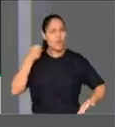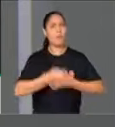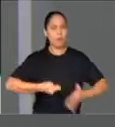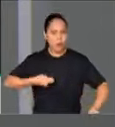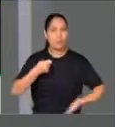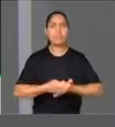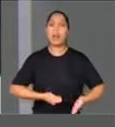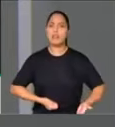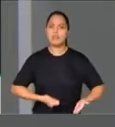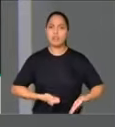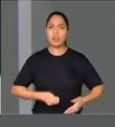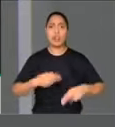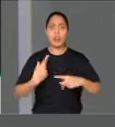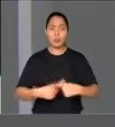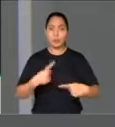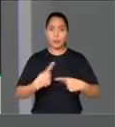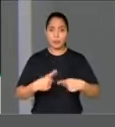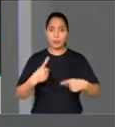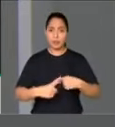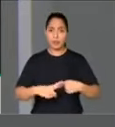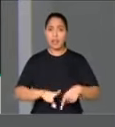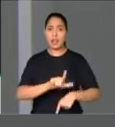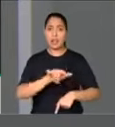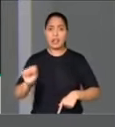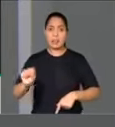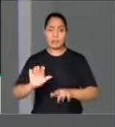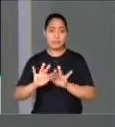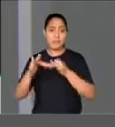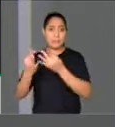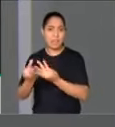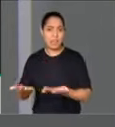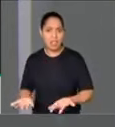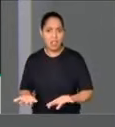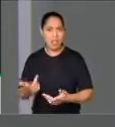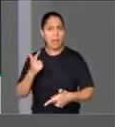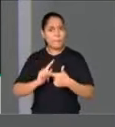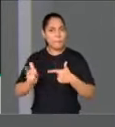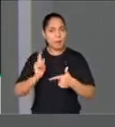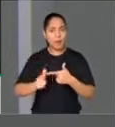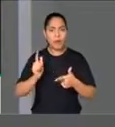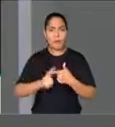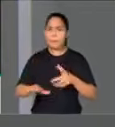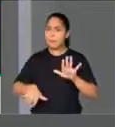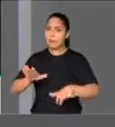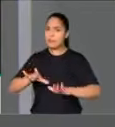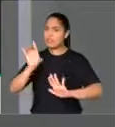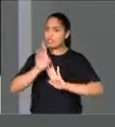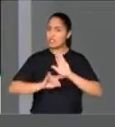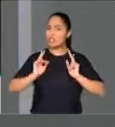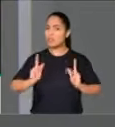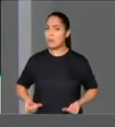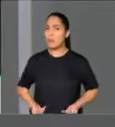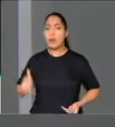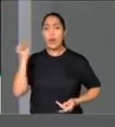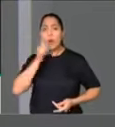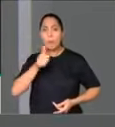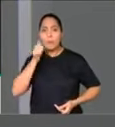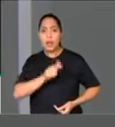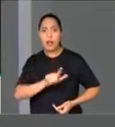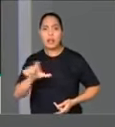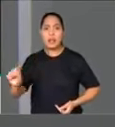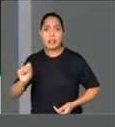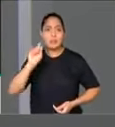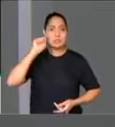ameaçada por práticas como estupro corretivo, lesbofobia familiar, que são graves problemas de direitos humanos. Mulheres lésbicas,